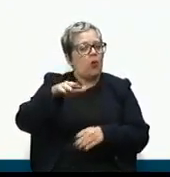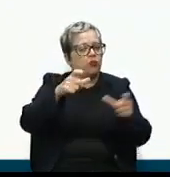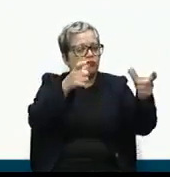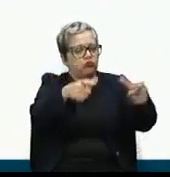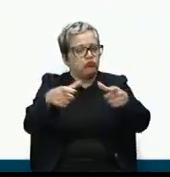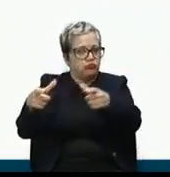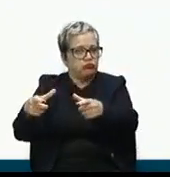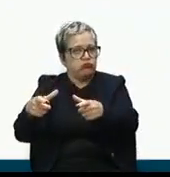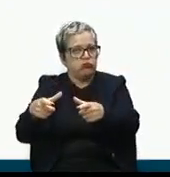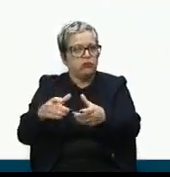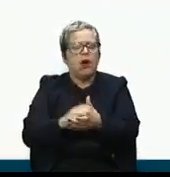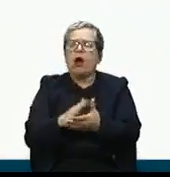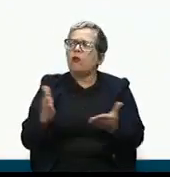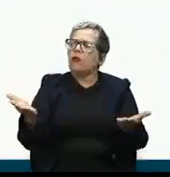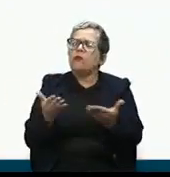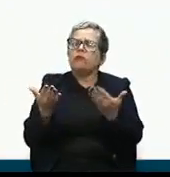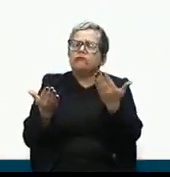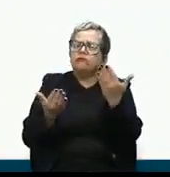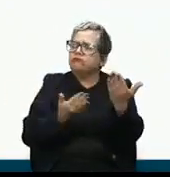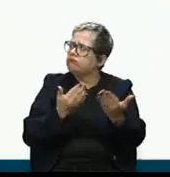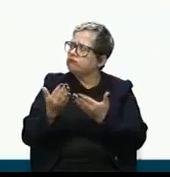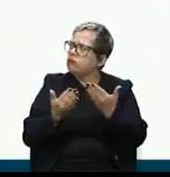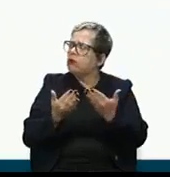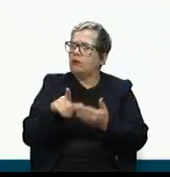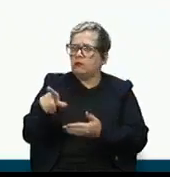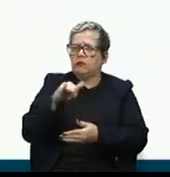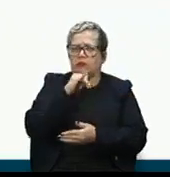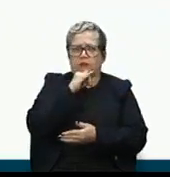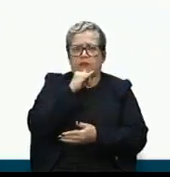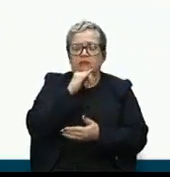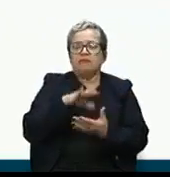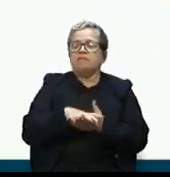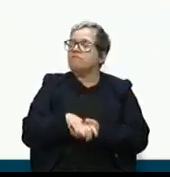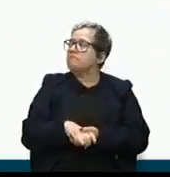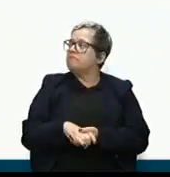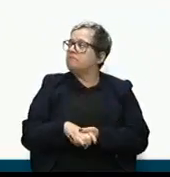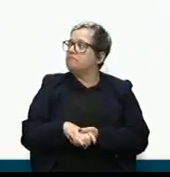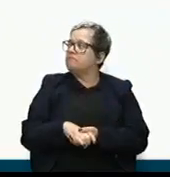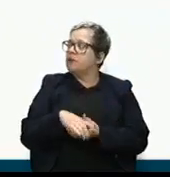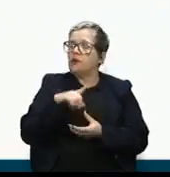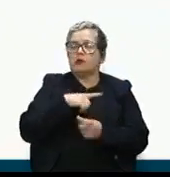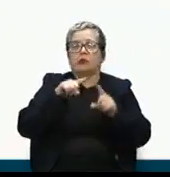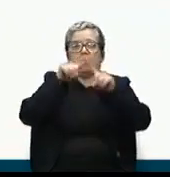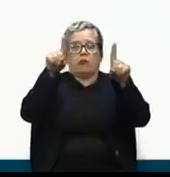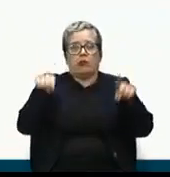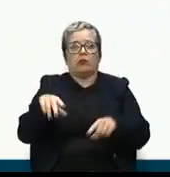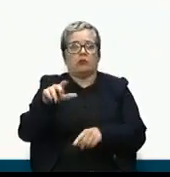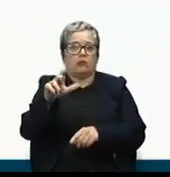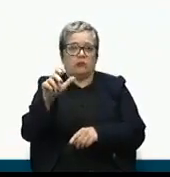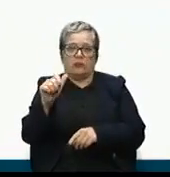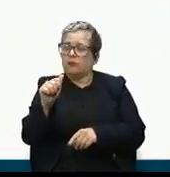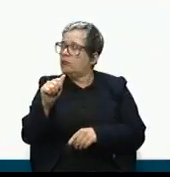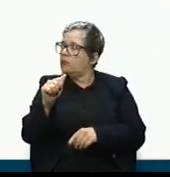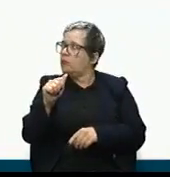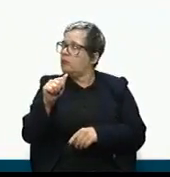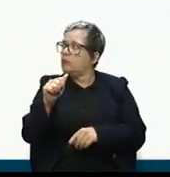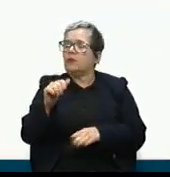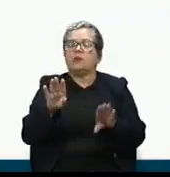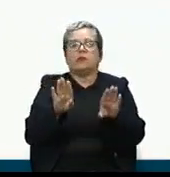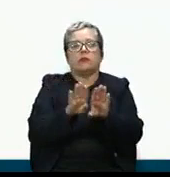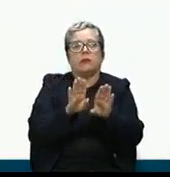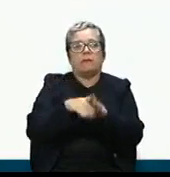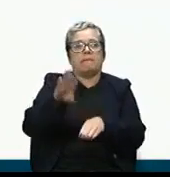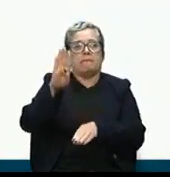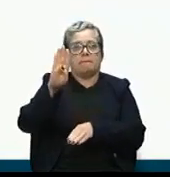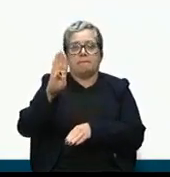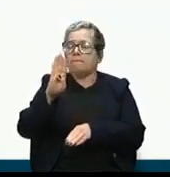ordem. Vamos analisar esse exemplo. Nós temos, então, a matriz A e a